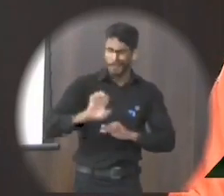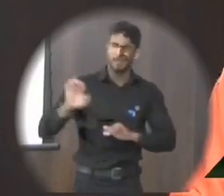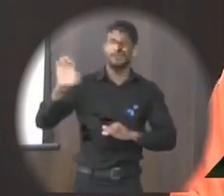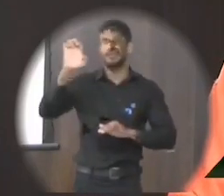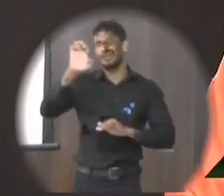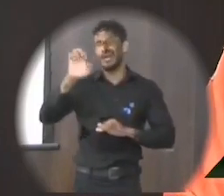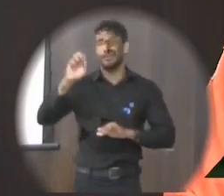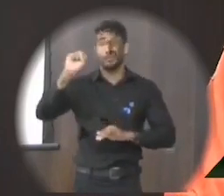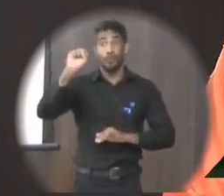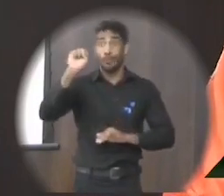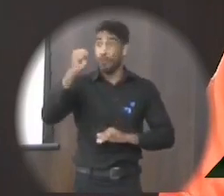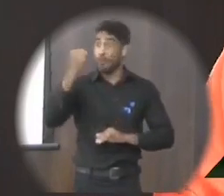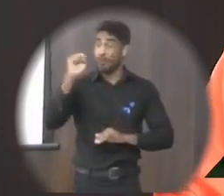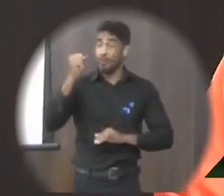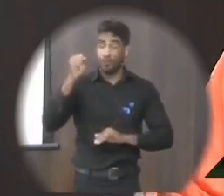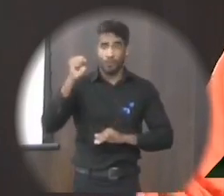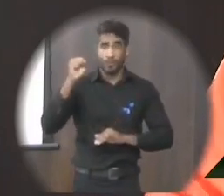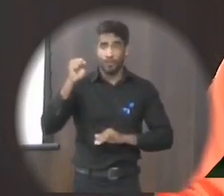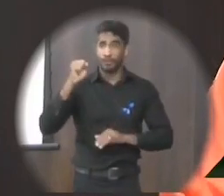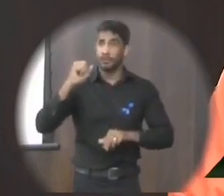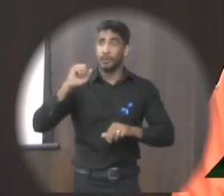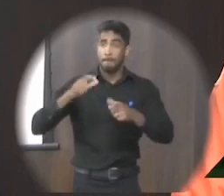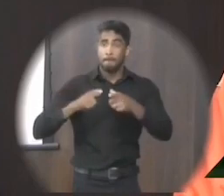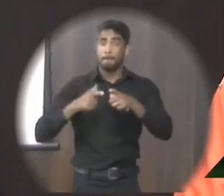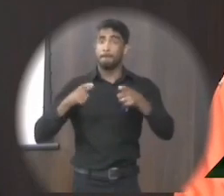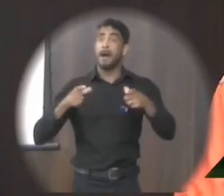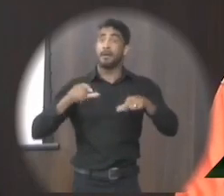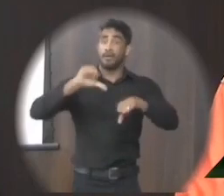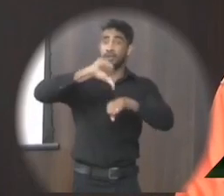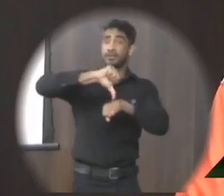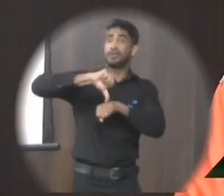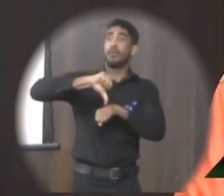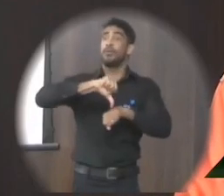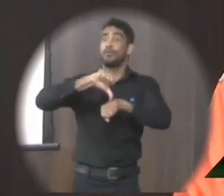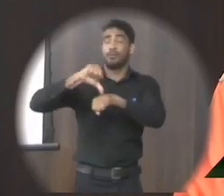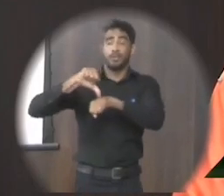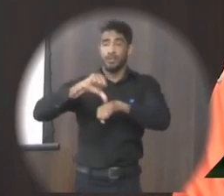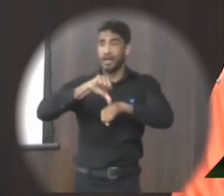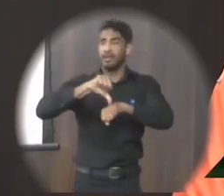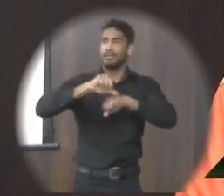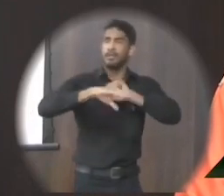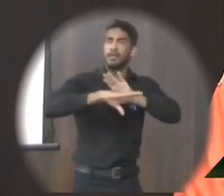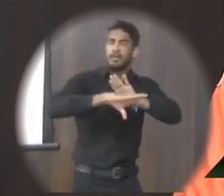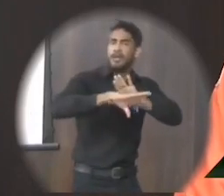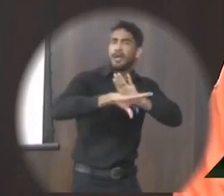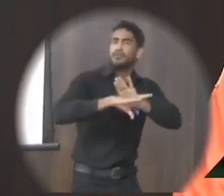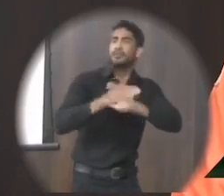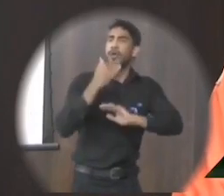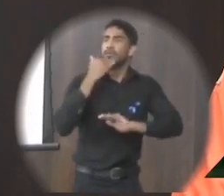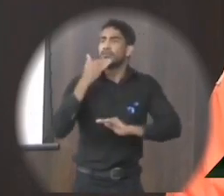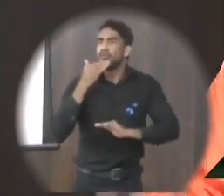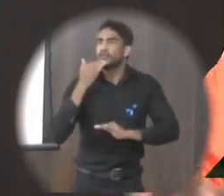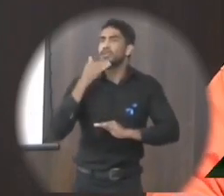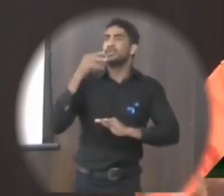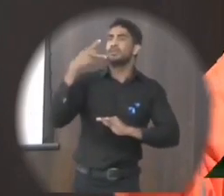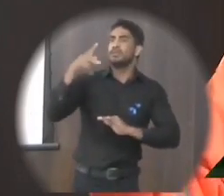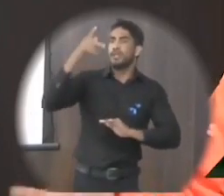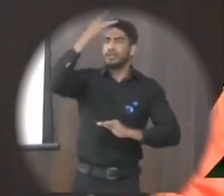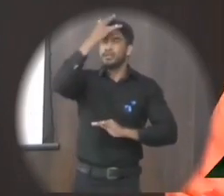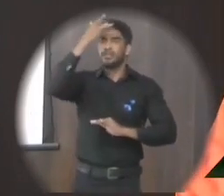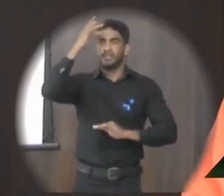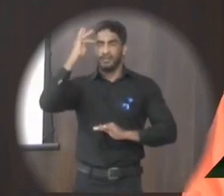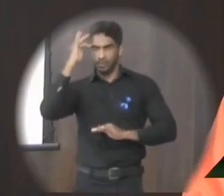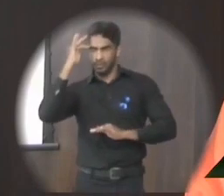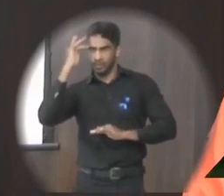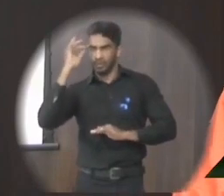entre as oito maiores unidades que atendem ocorrência. Então, assim, apesar de não